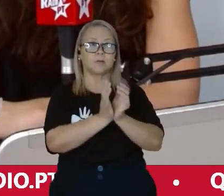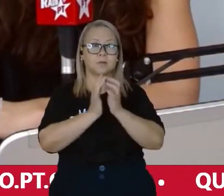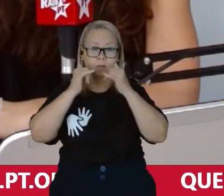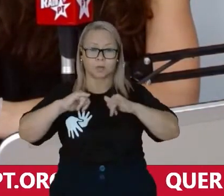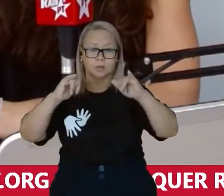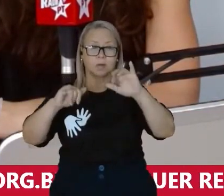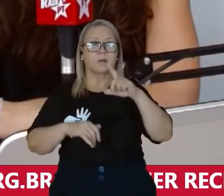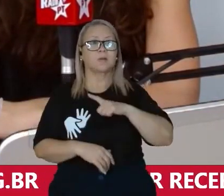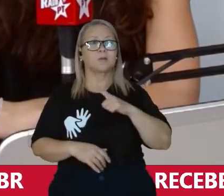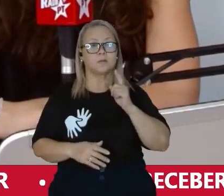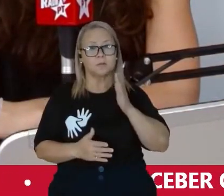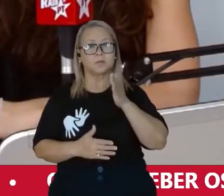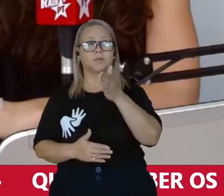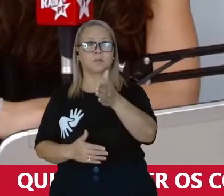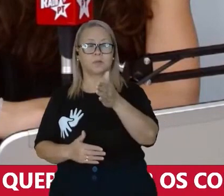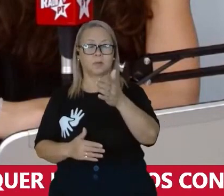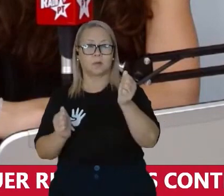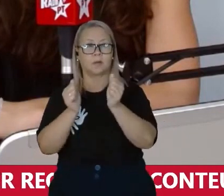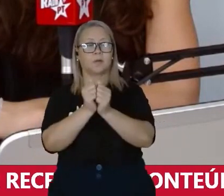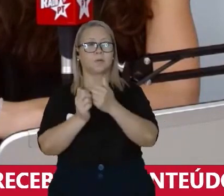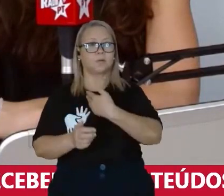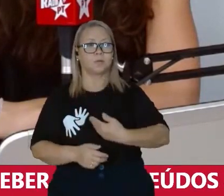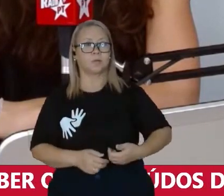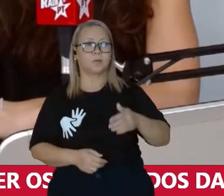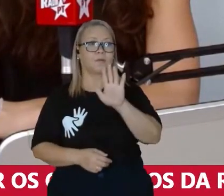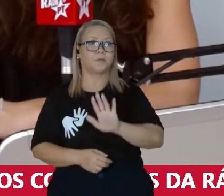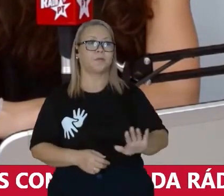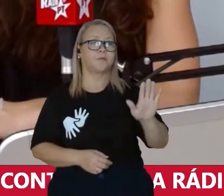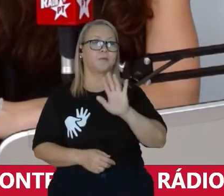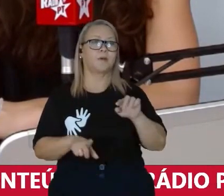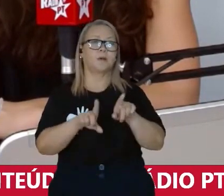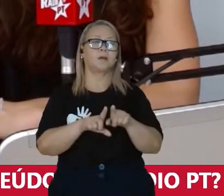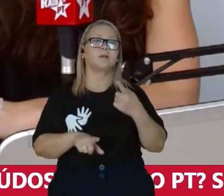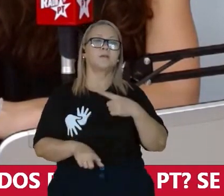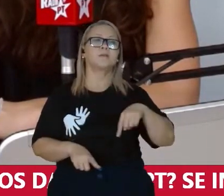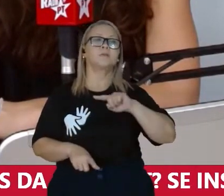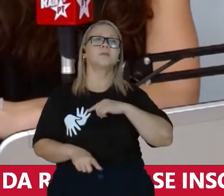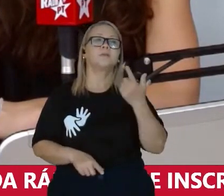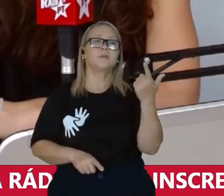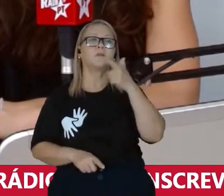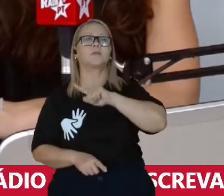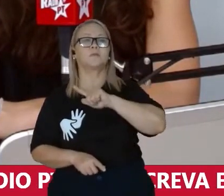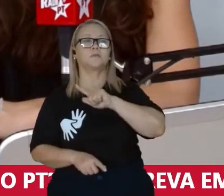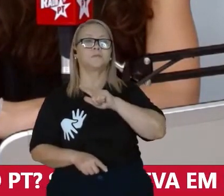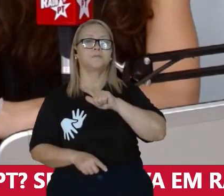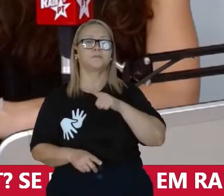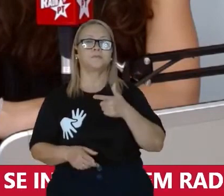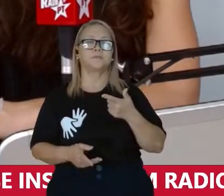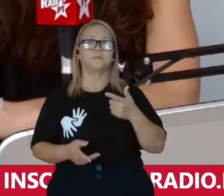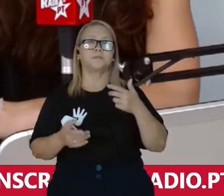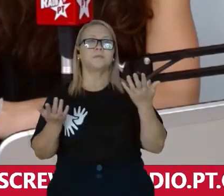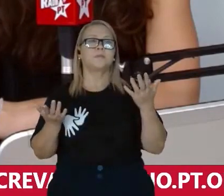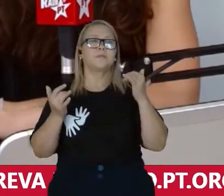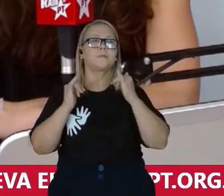que eles estão diretamente alinhados ao governo federal, para, sim, a gente conseguir manchar a imagem dos dois. Eu